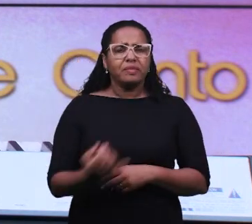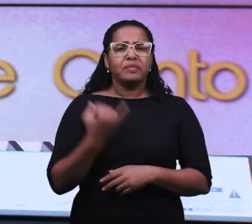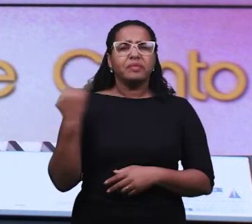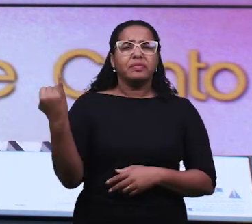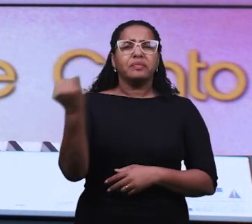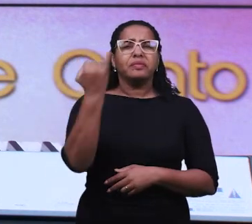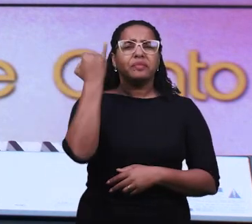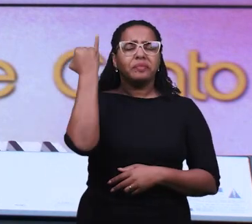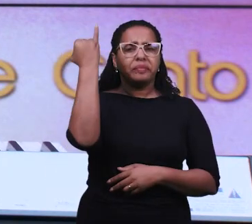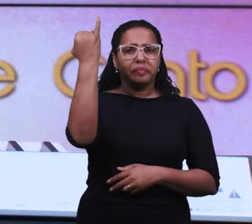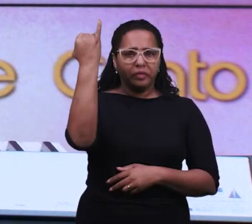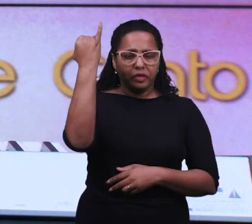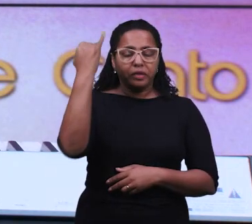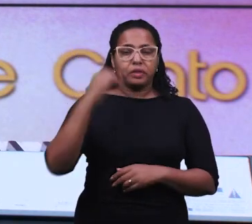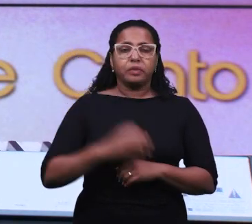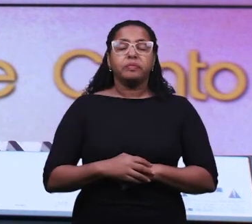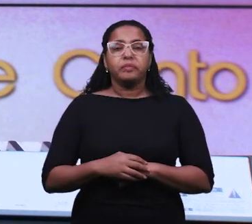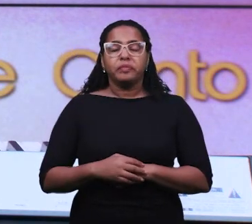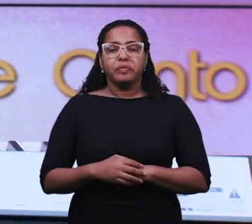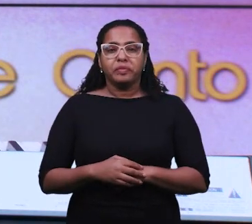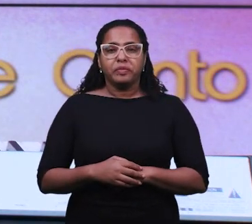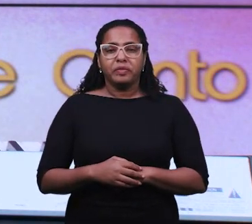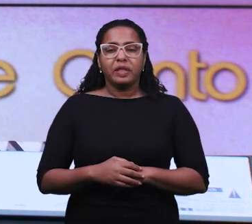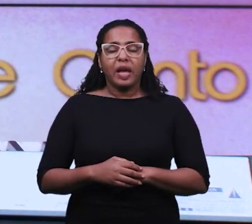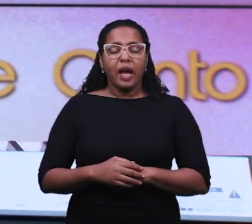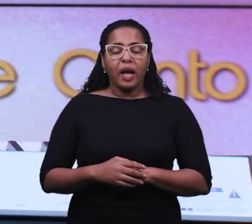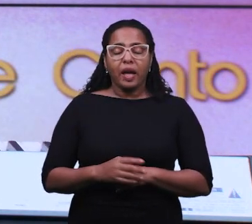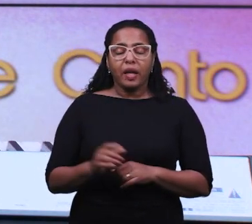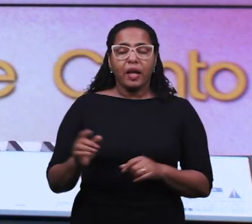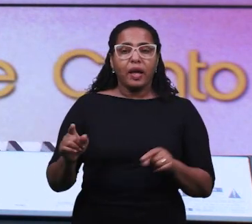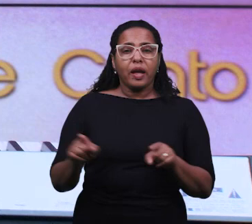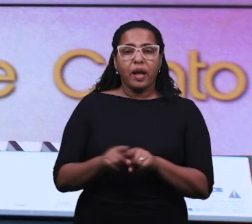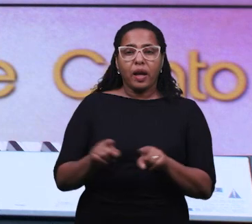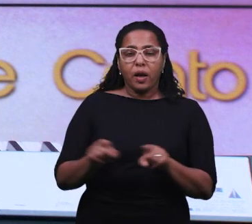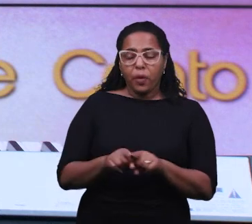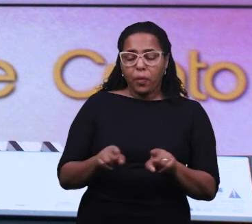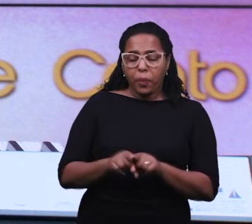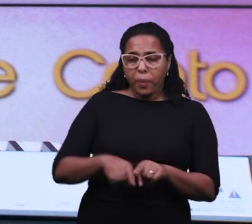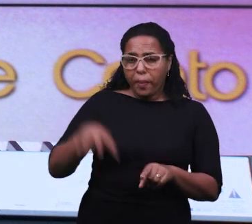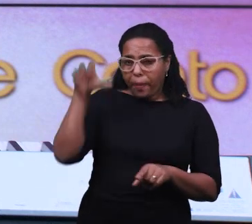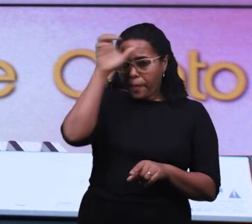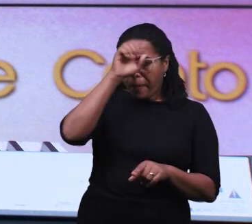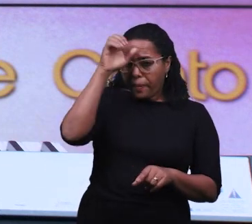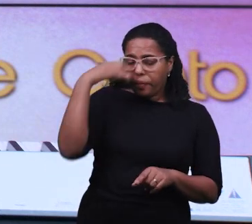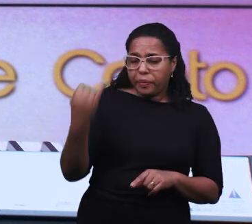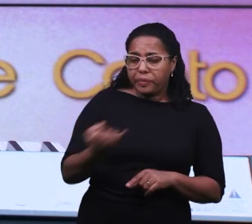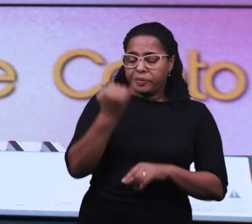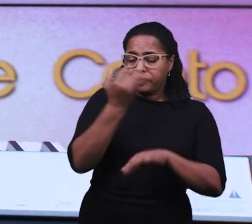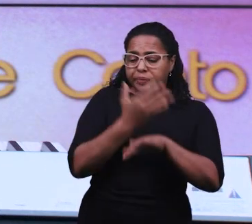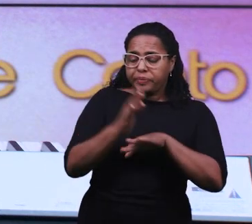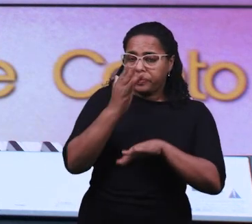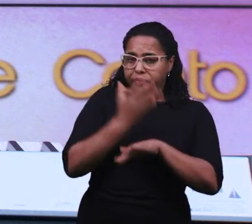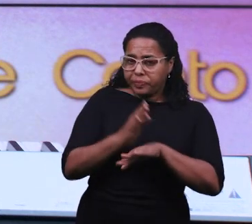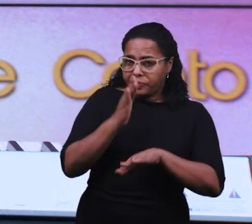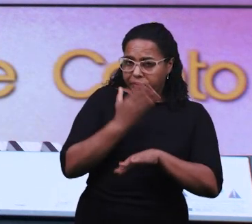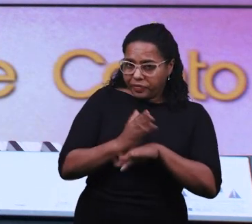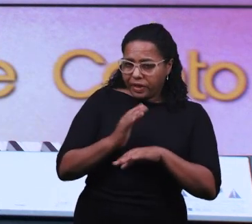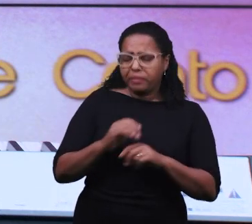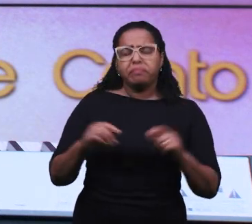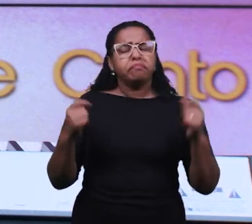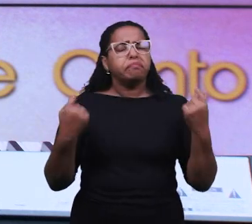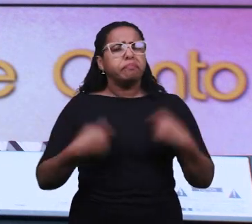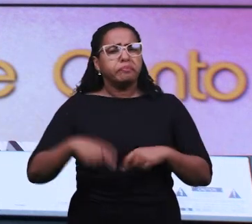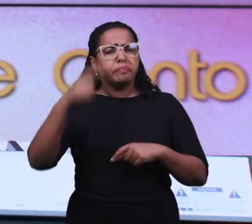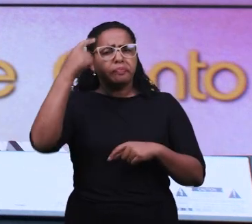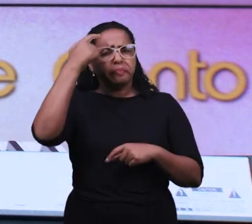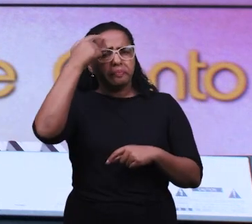muito importante e que é de fundamental aplicabilidade no nosso treino. Nós